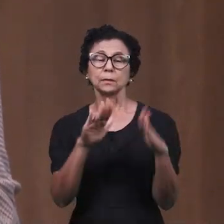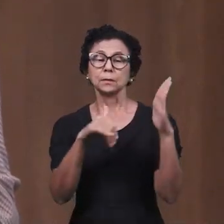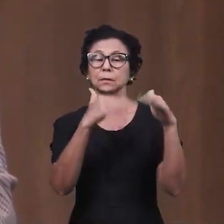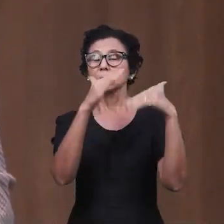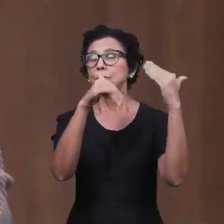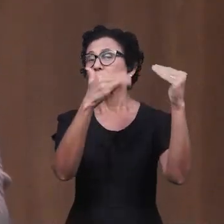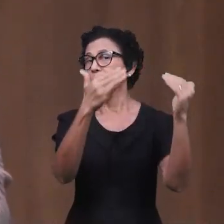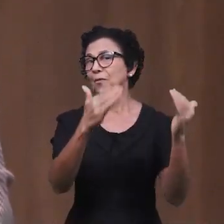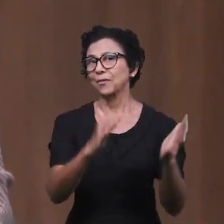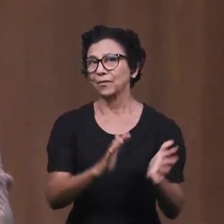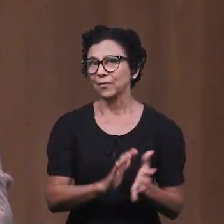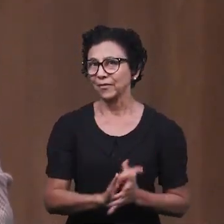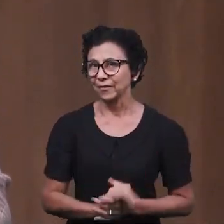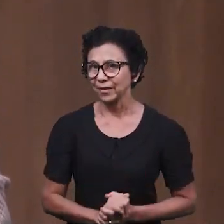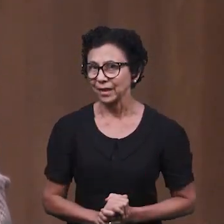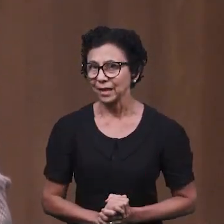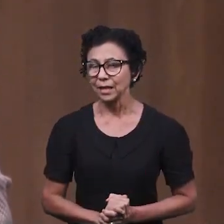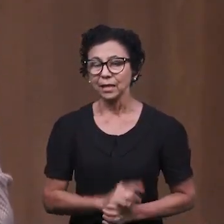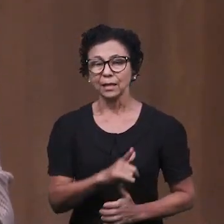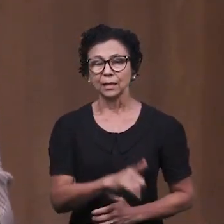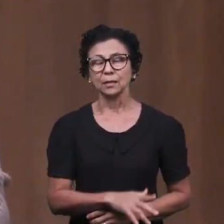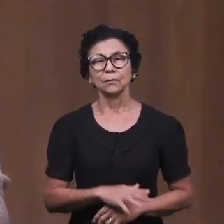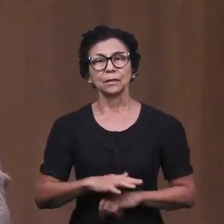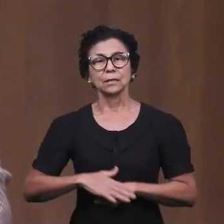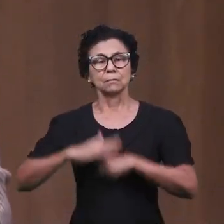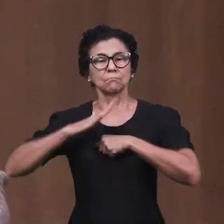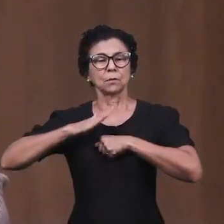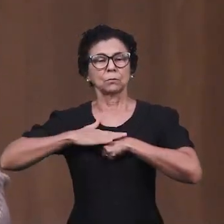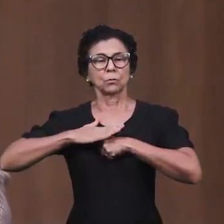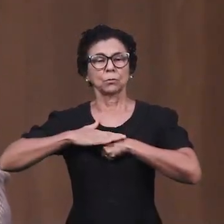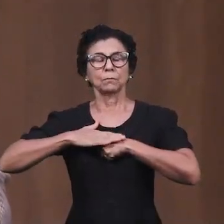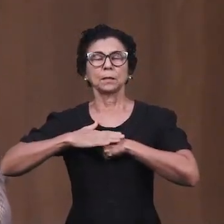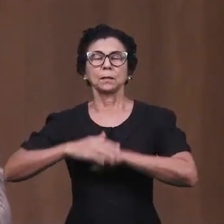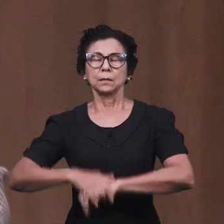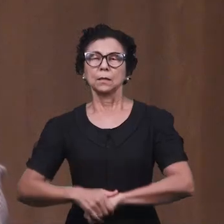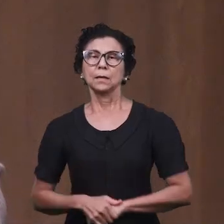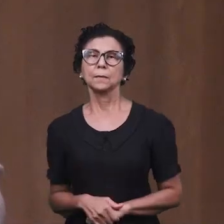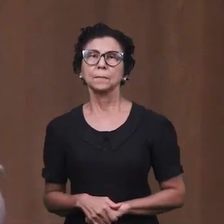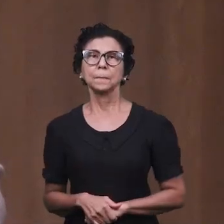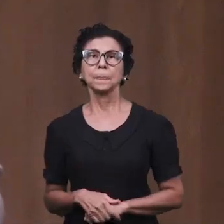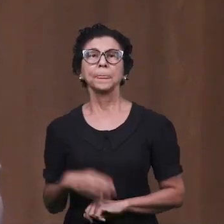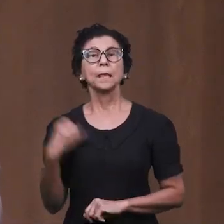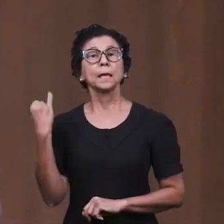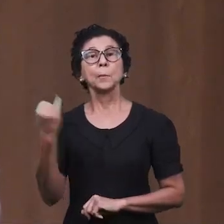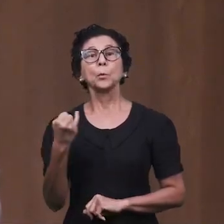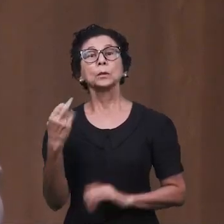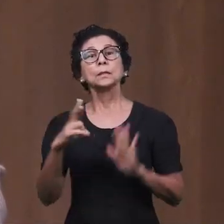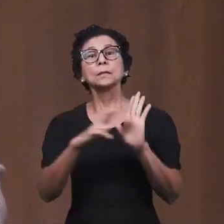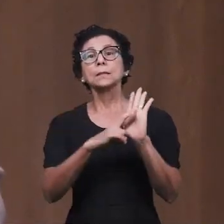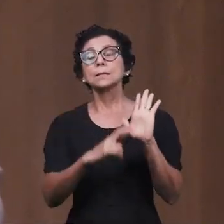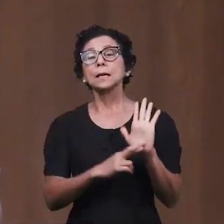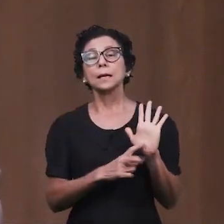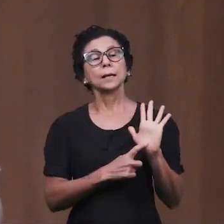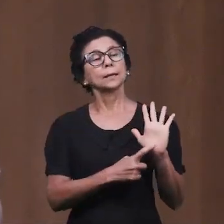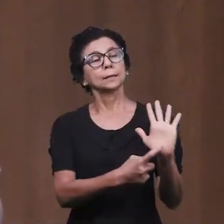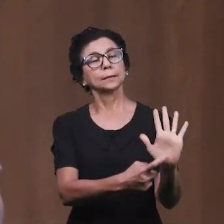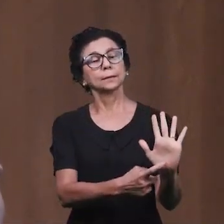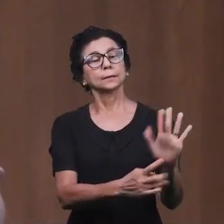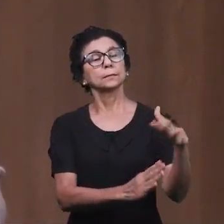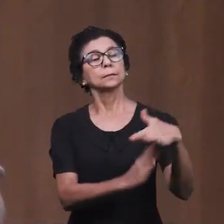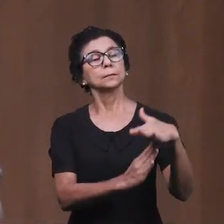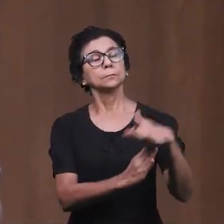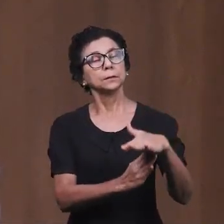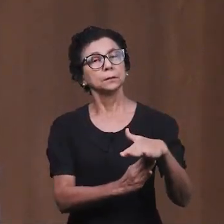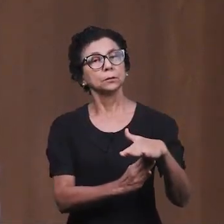desenvolver, ele vai criar autonomia e é importante para ele a imposição dessas regras e desses limites.